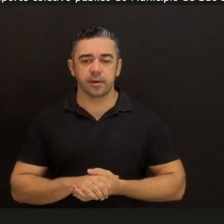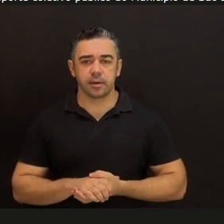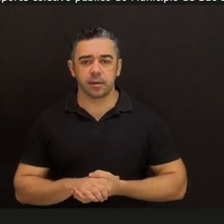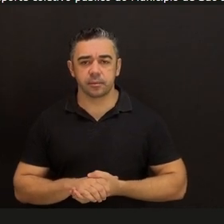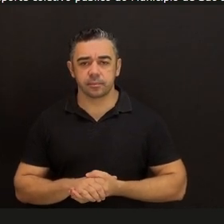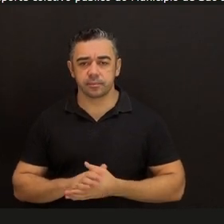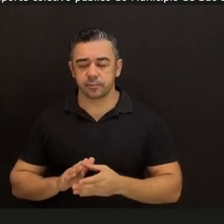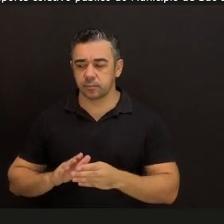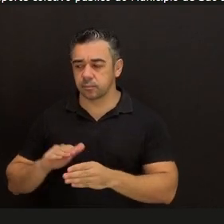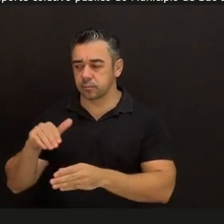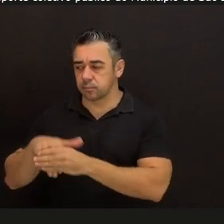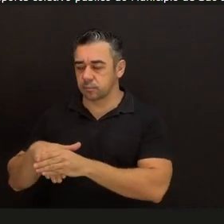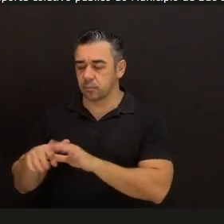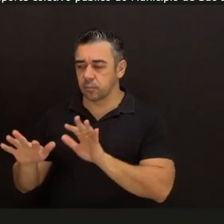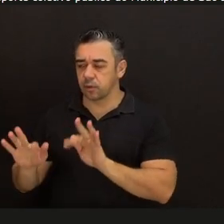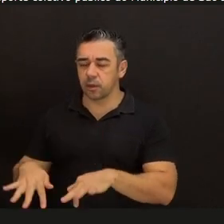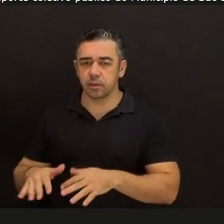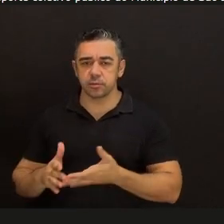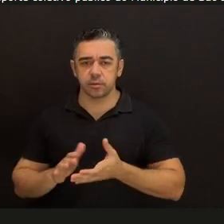votação encerrada